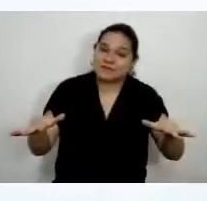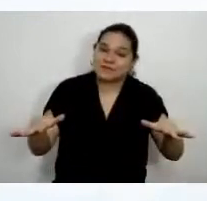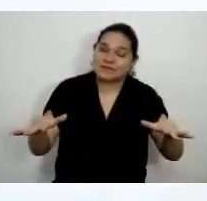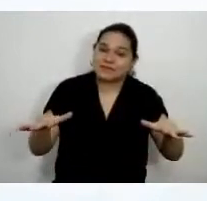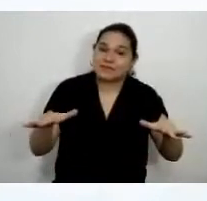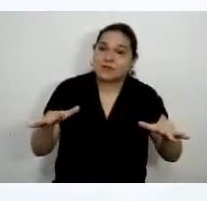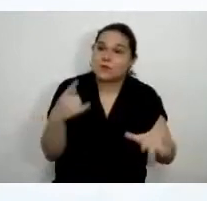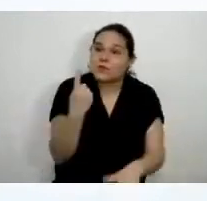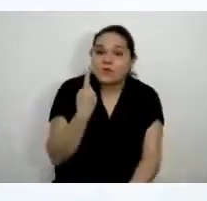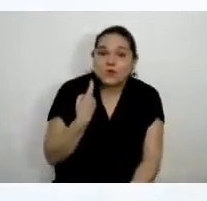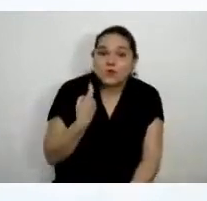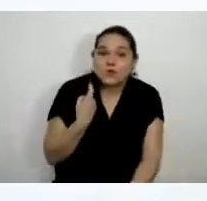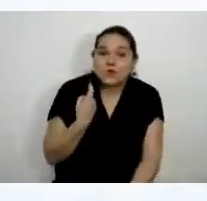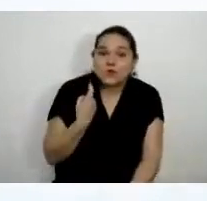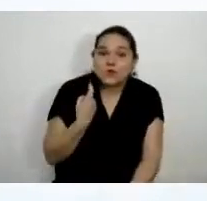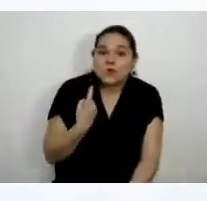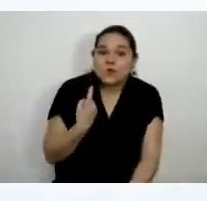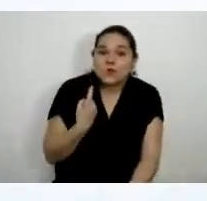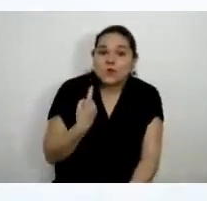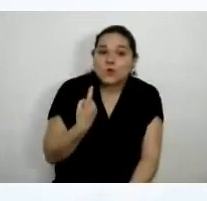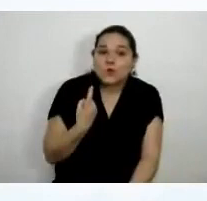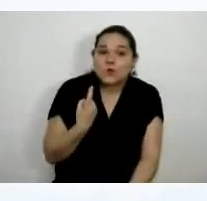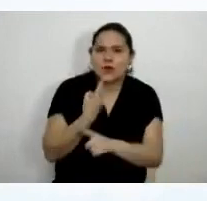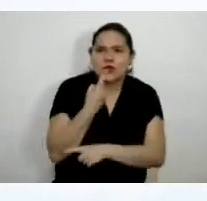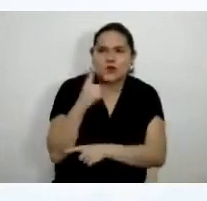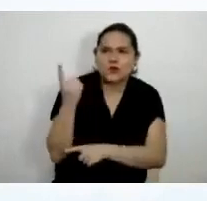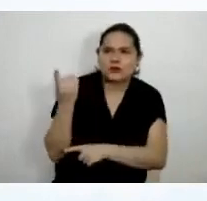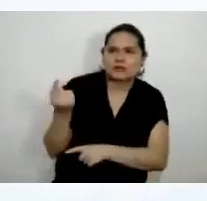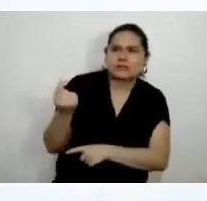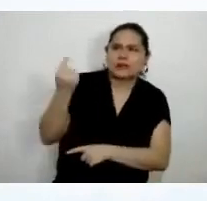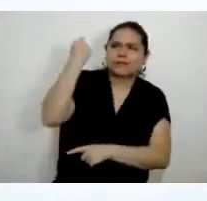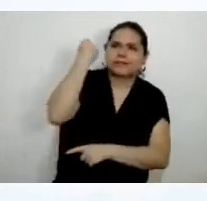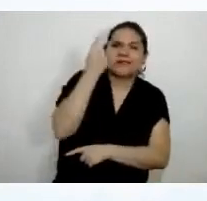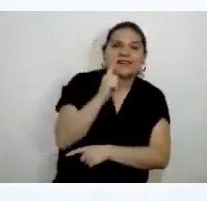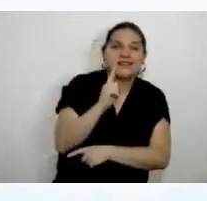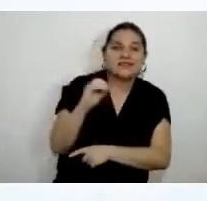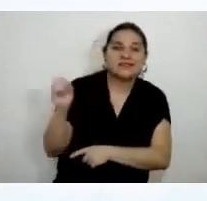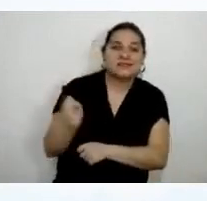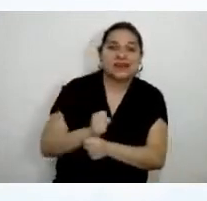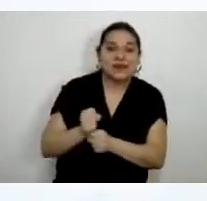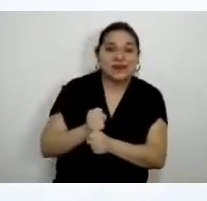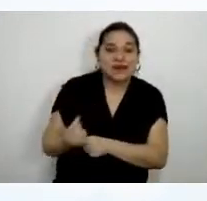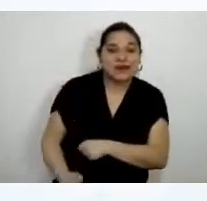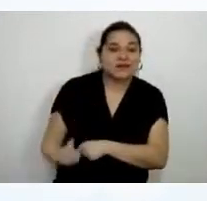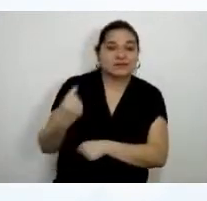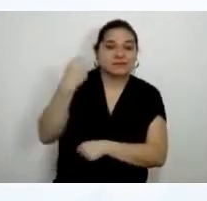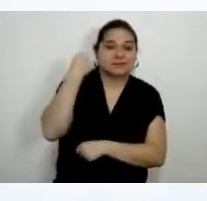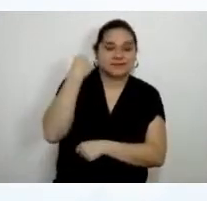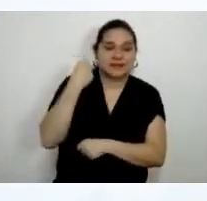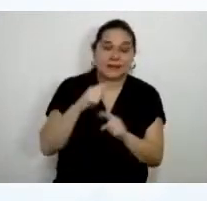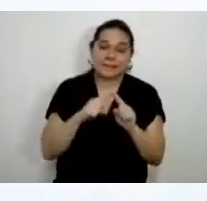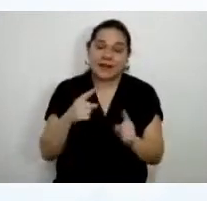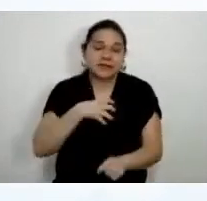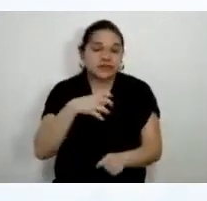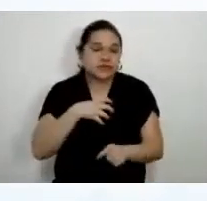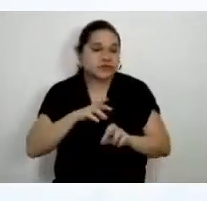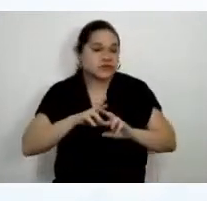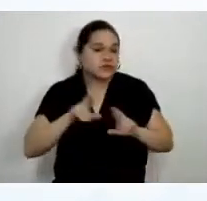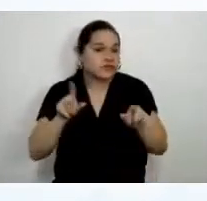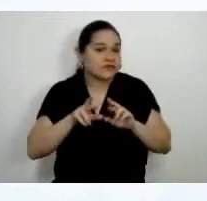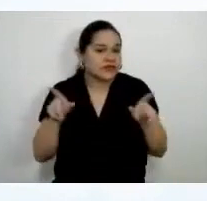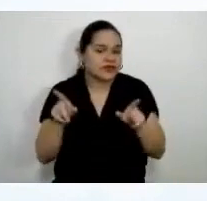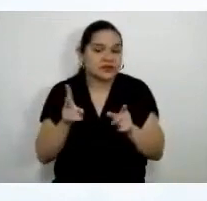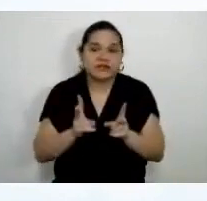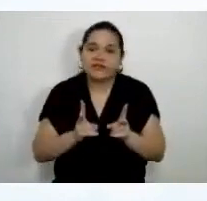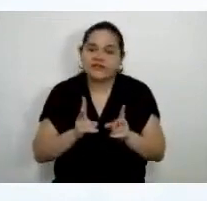única, né? A última pandemia que existiu foi há 100 anos atrás, mas de uma forma diferente, o próprio vírus